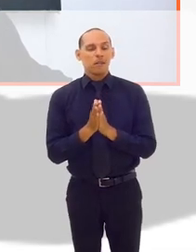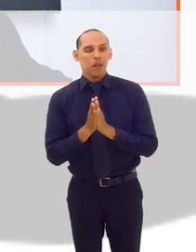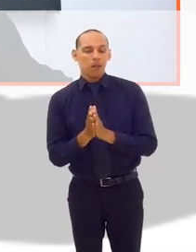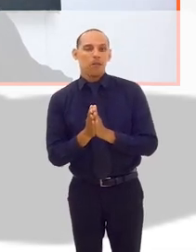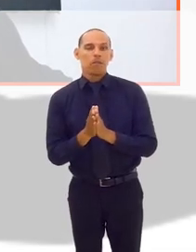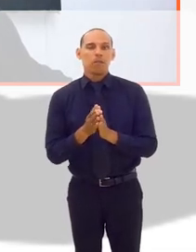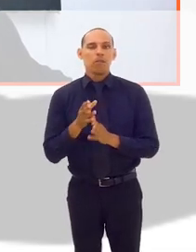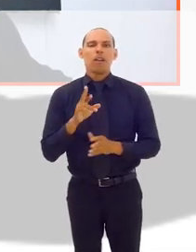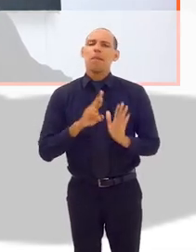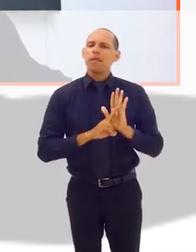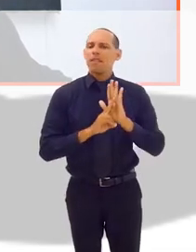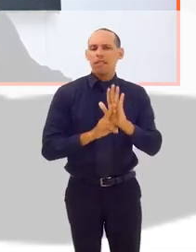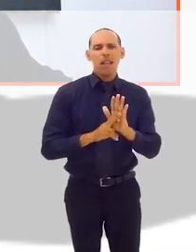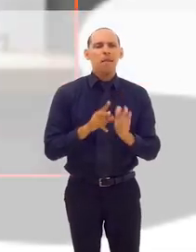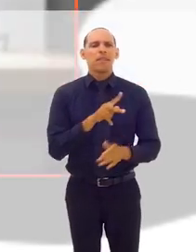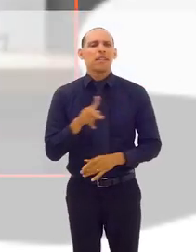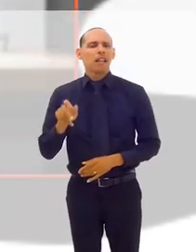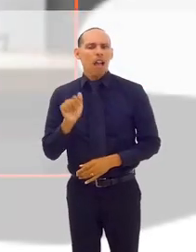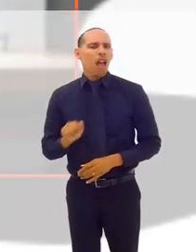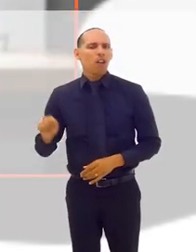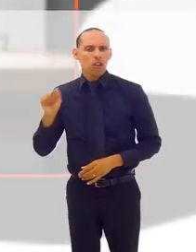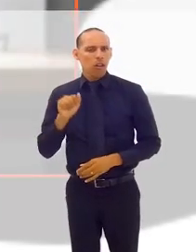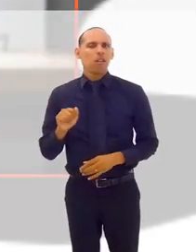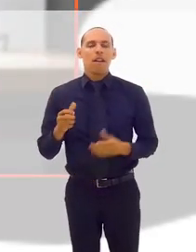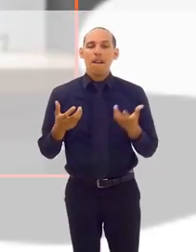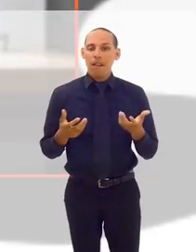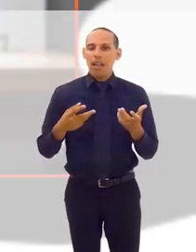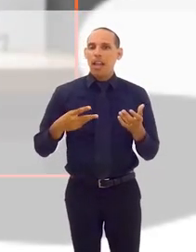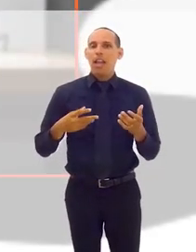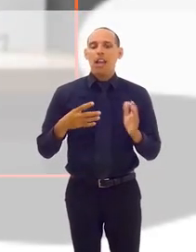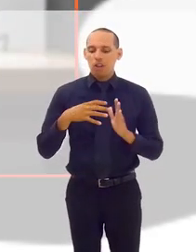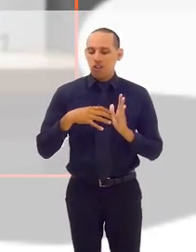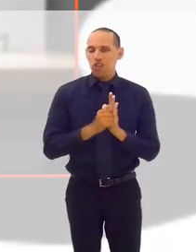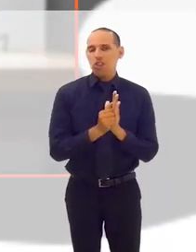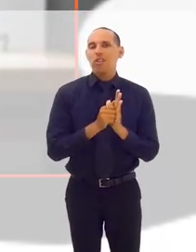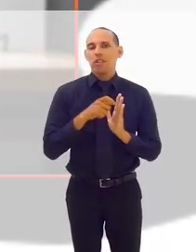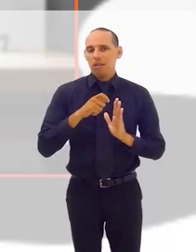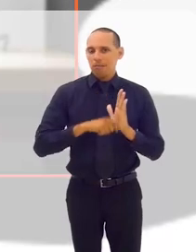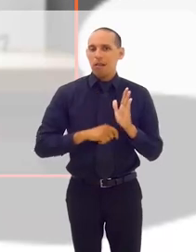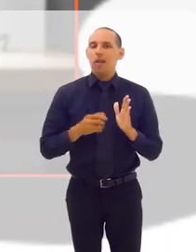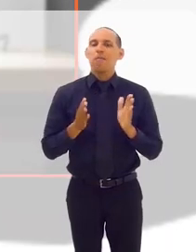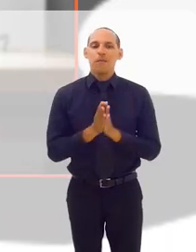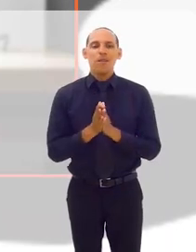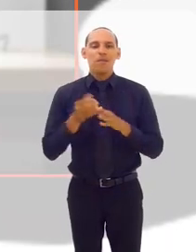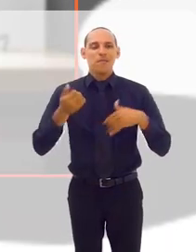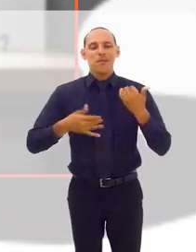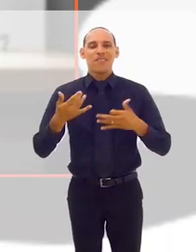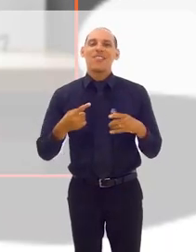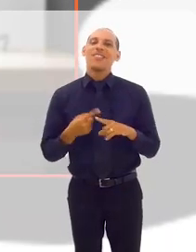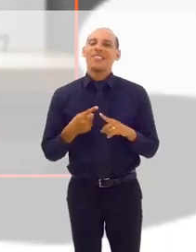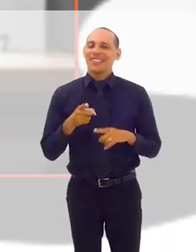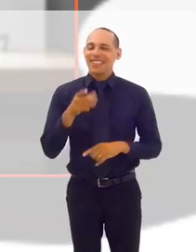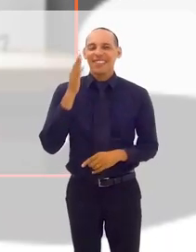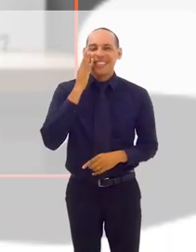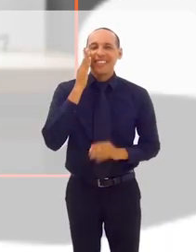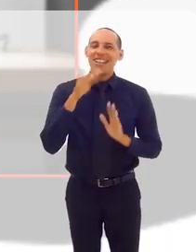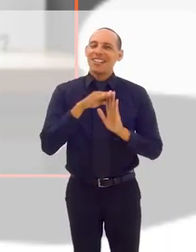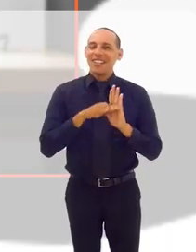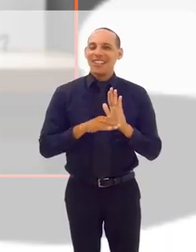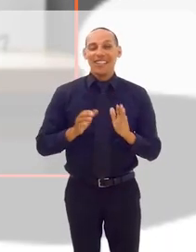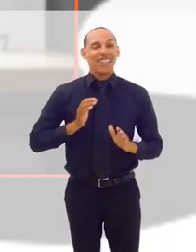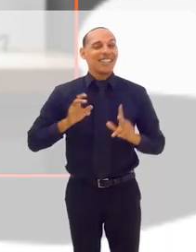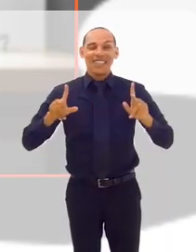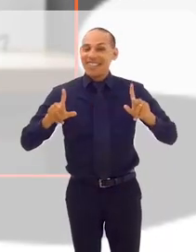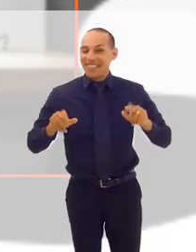inscrever, os representantes, os presidentes da Associação de Moradores que queiram se inscrever, que queiram participar. Você já começa a dar esse caminho, porque você sabe